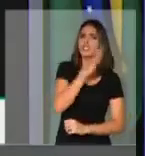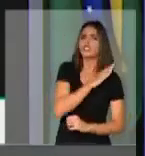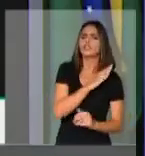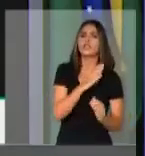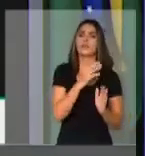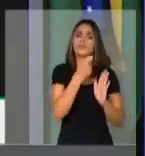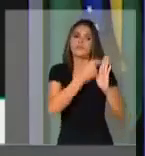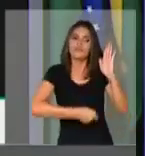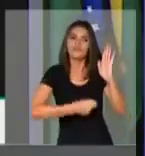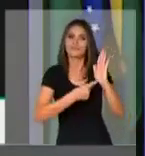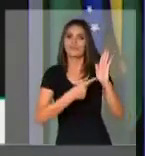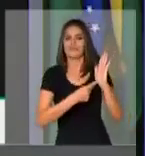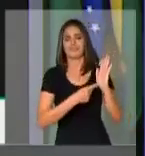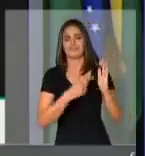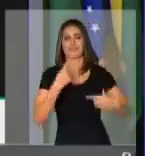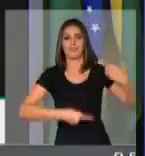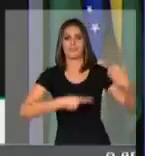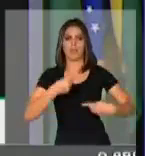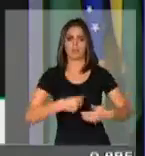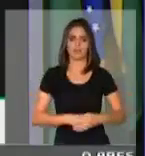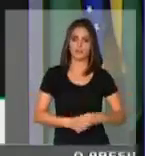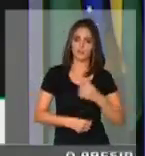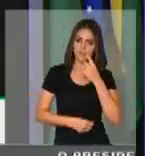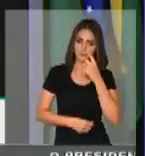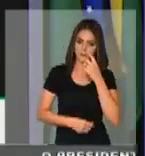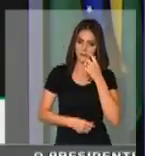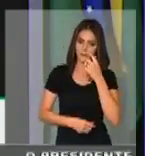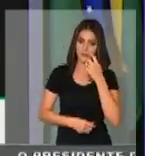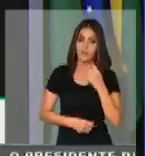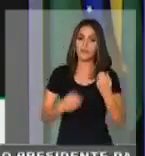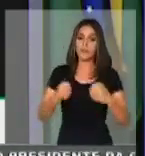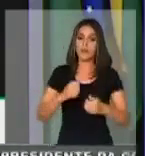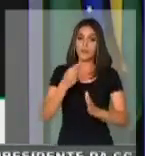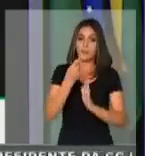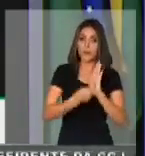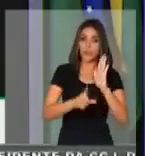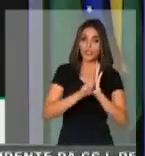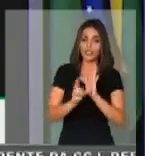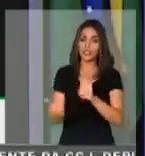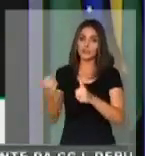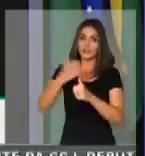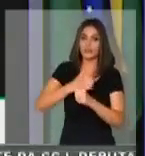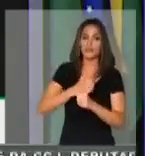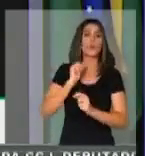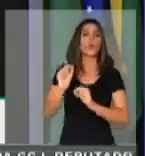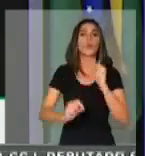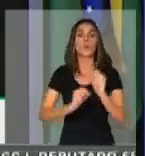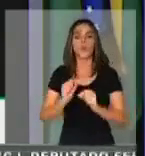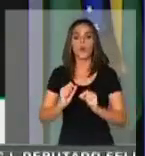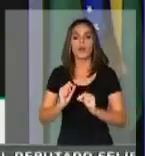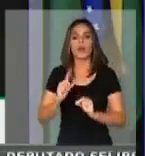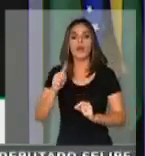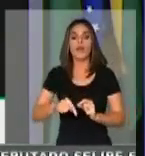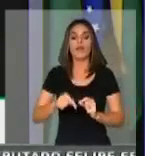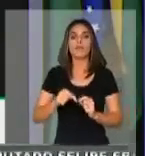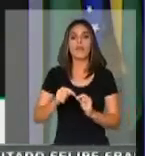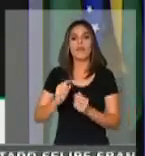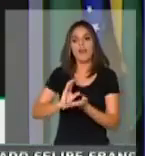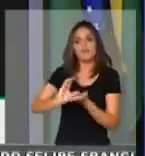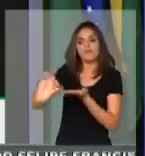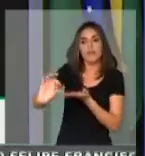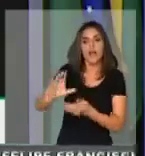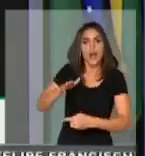dessa matéria. Entre as medidas que incluí no projeto substitutivo que apresentei no ano passado, estão o corte do auxílio moradia